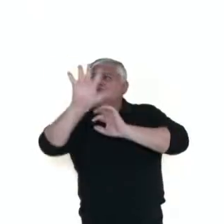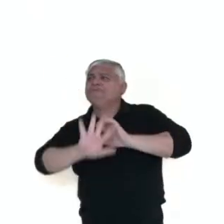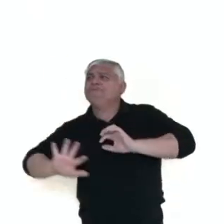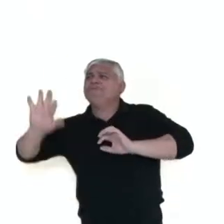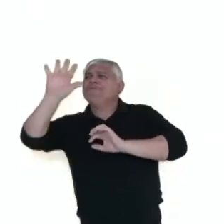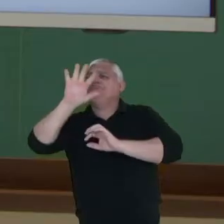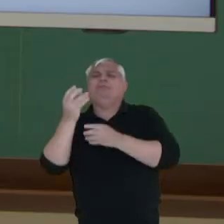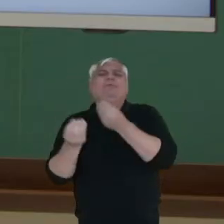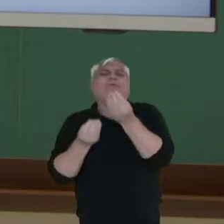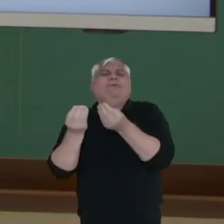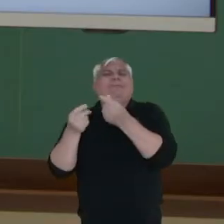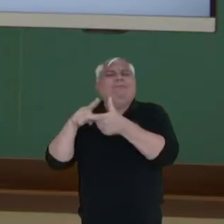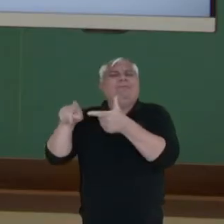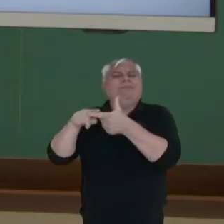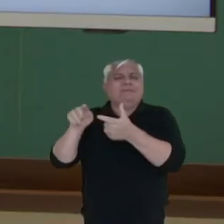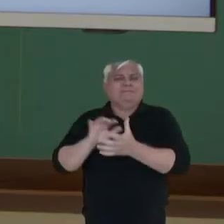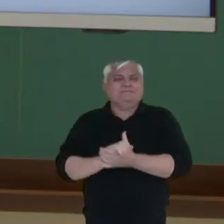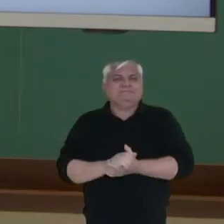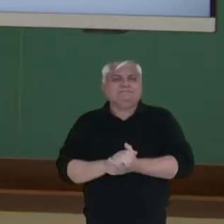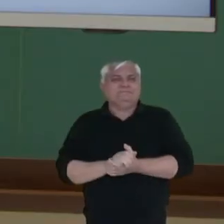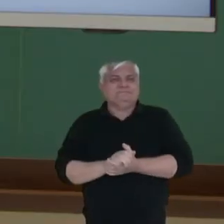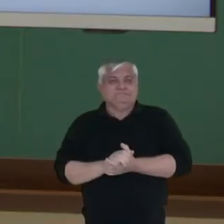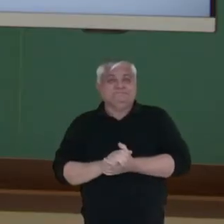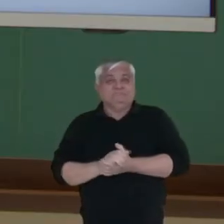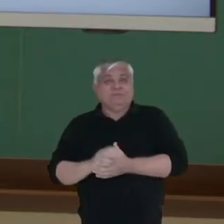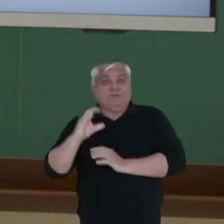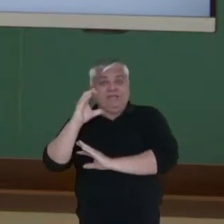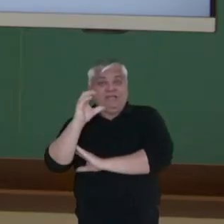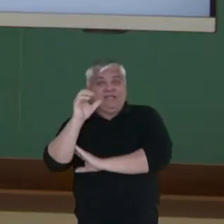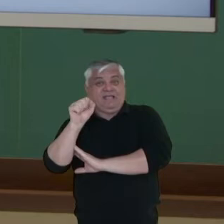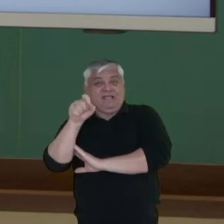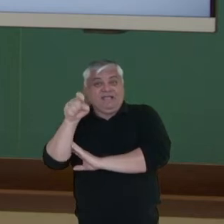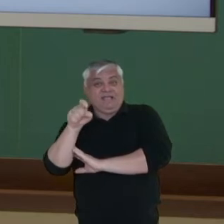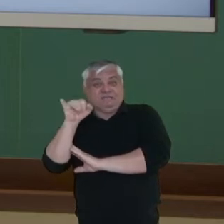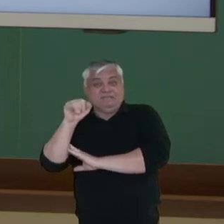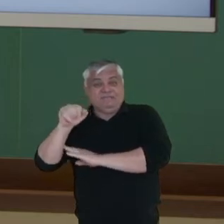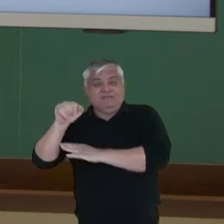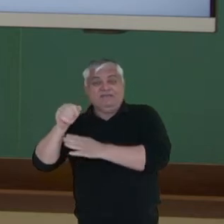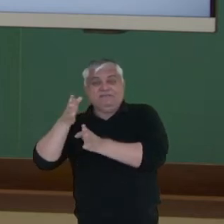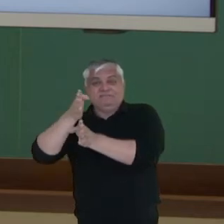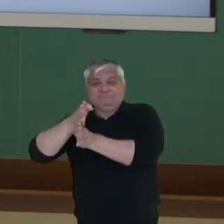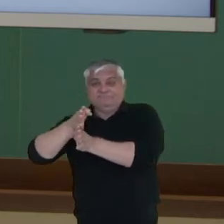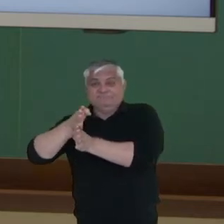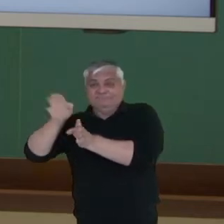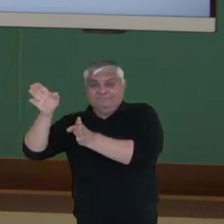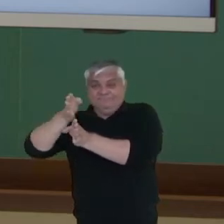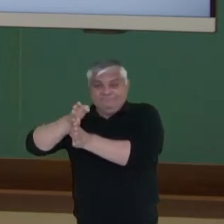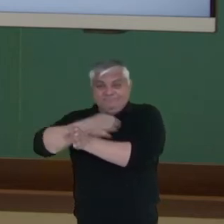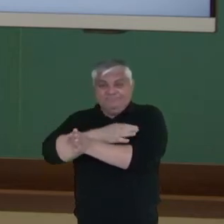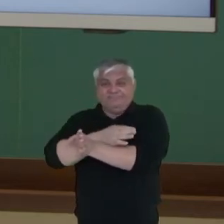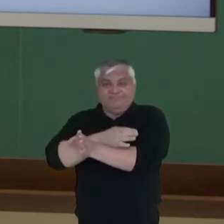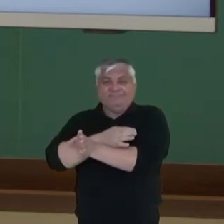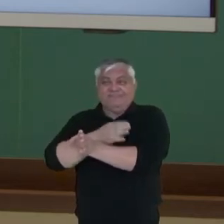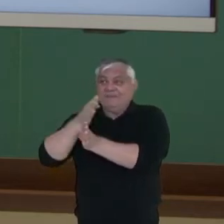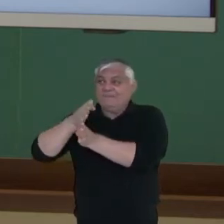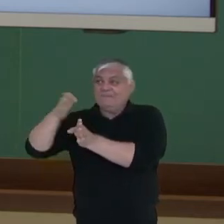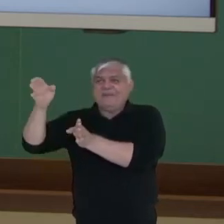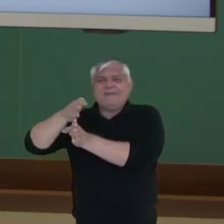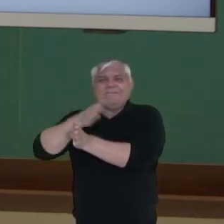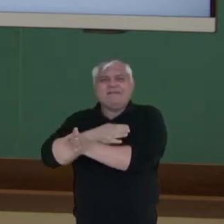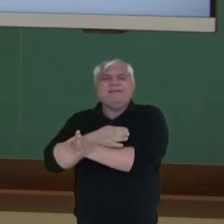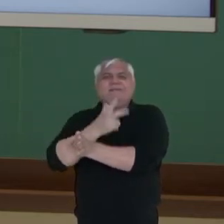resolve a situação? A Caxemira é dividida em duas áreas, uma parte indiana e uma parte